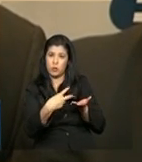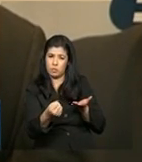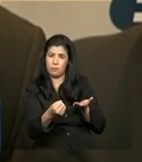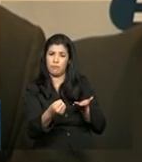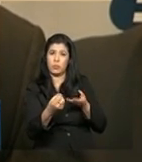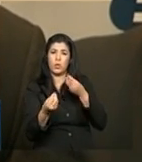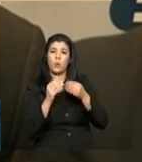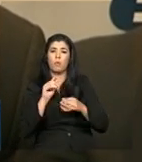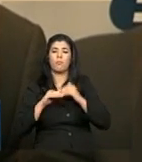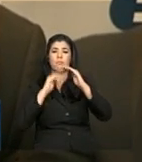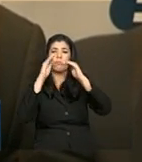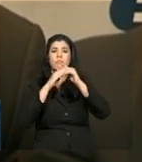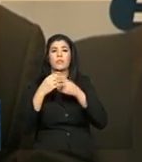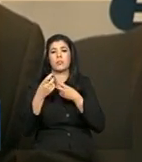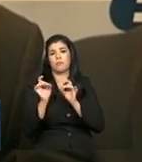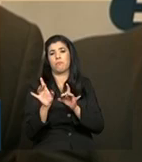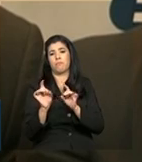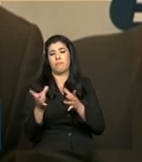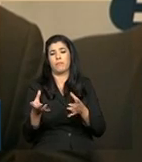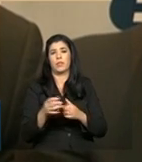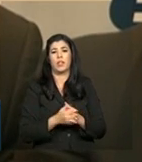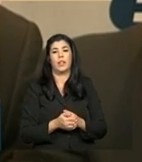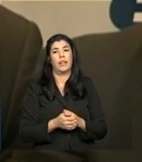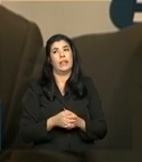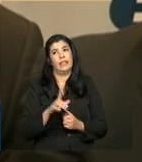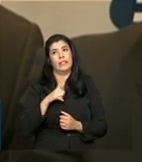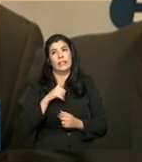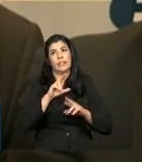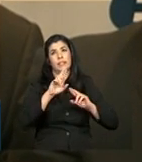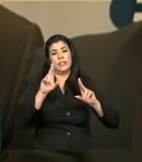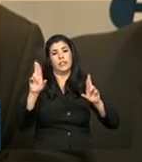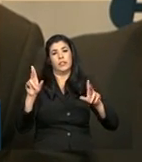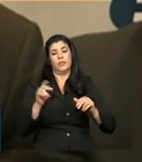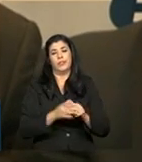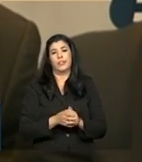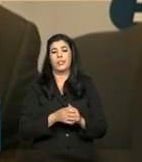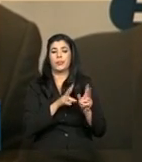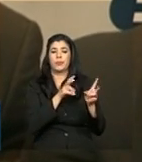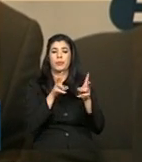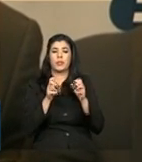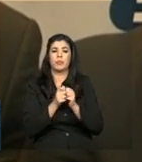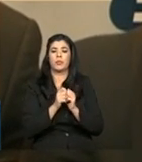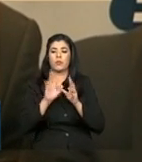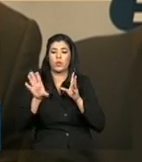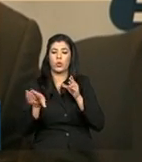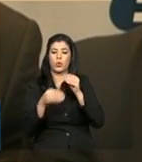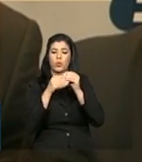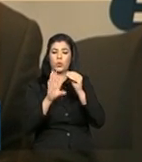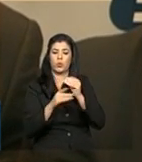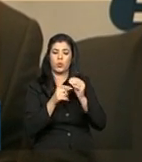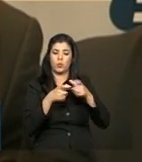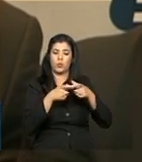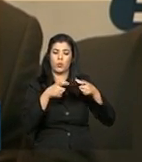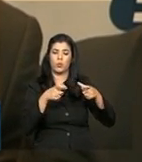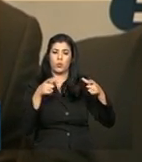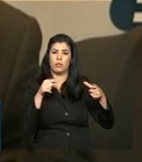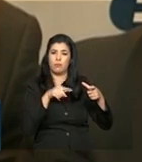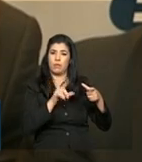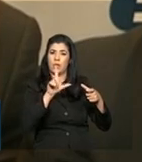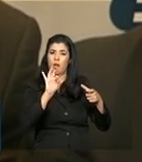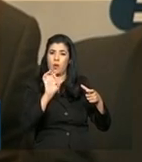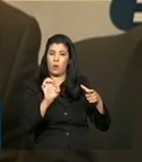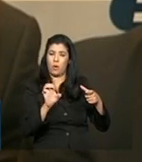Existem diversas formas. Uma delas é você agregar um pouco mais de outros lotes e fazer com que uma massa maior